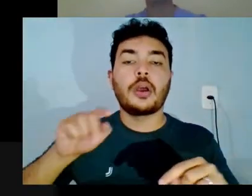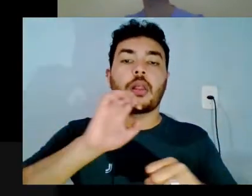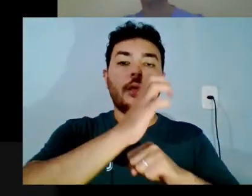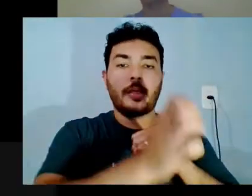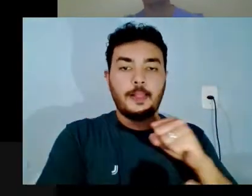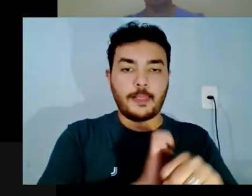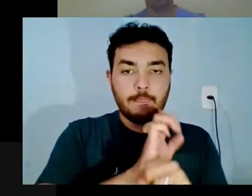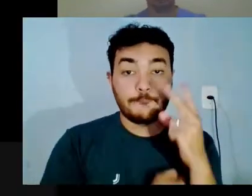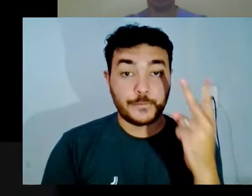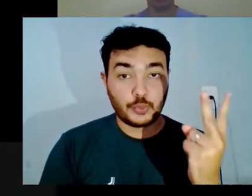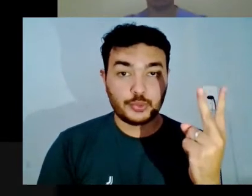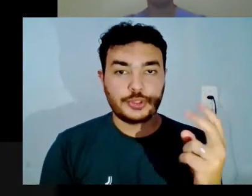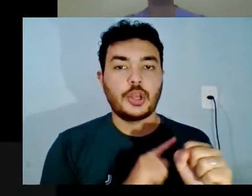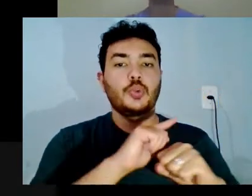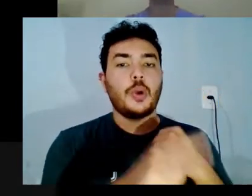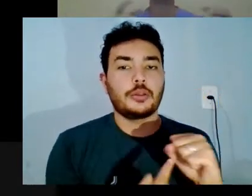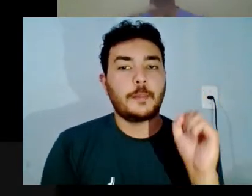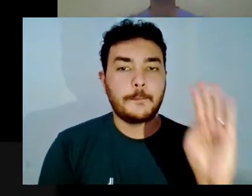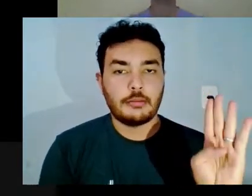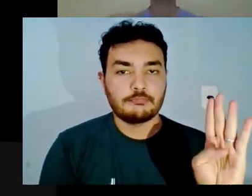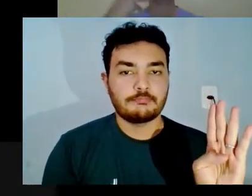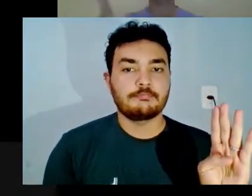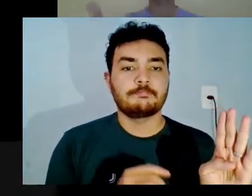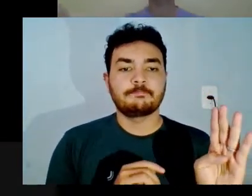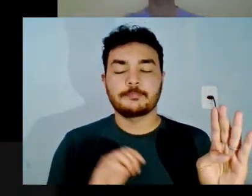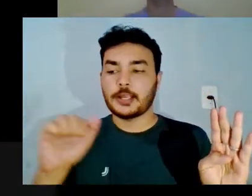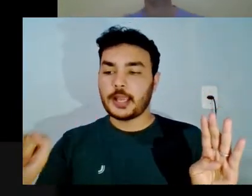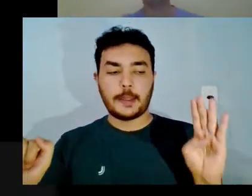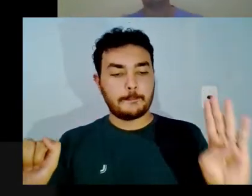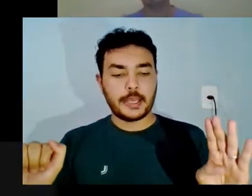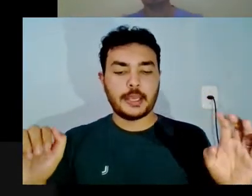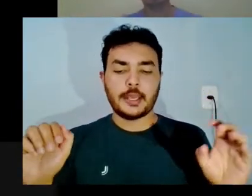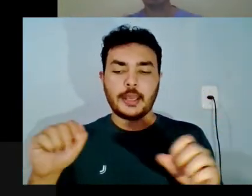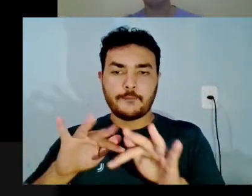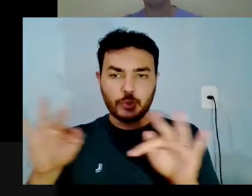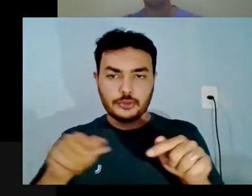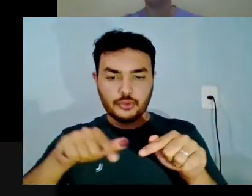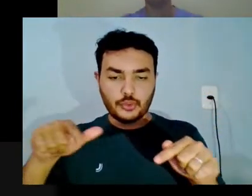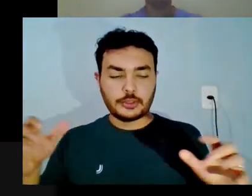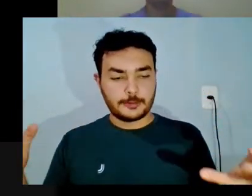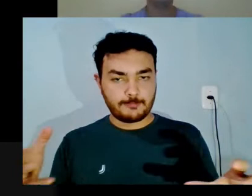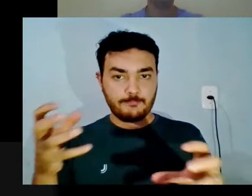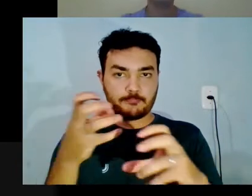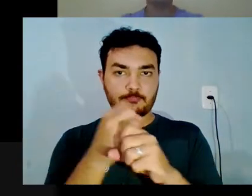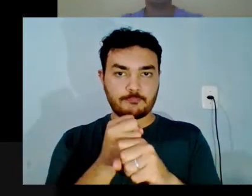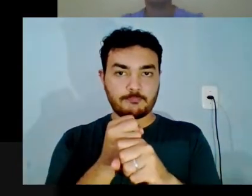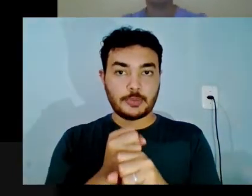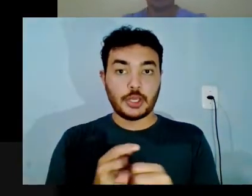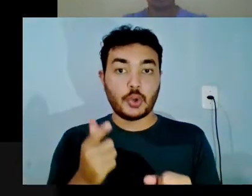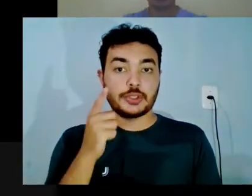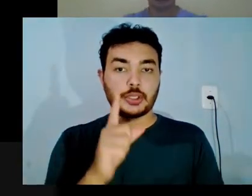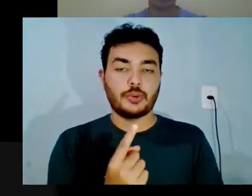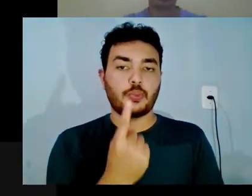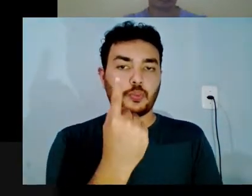tá, no átomo B, tá? Eles pegaram as duas, somaram ela para gerar uma nova função de onda, que a princípio seria a função de onda